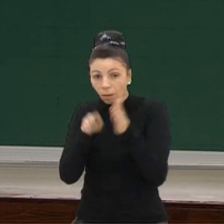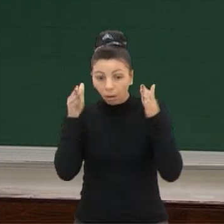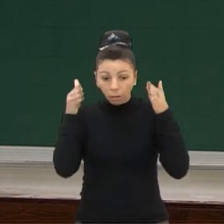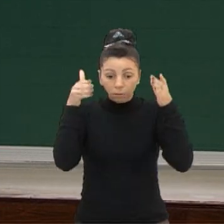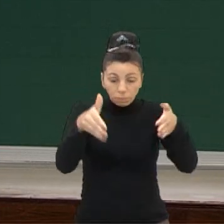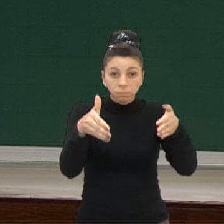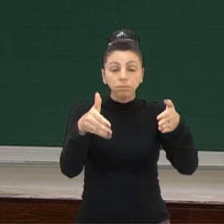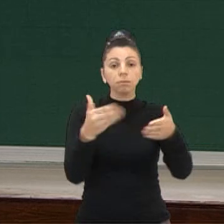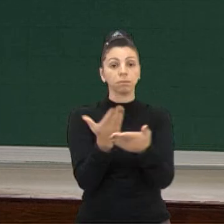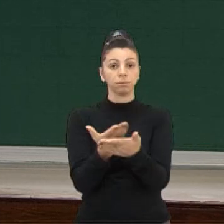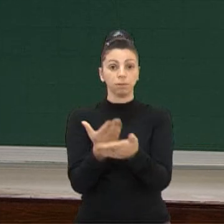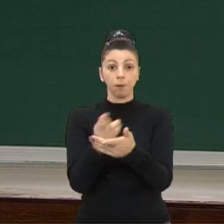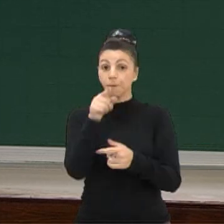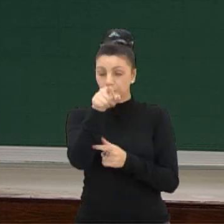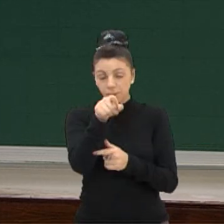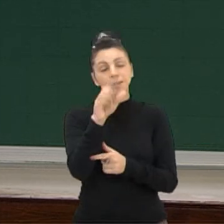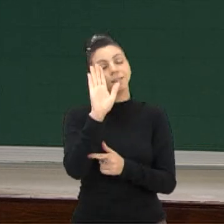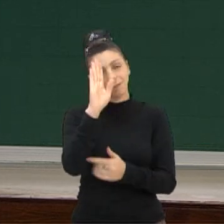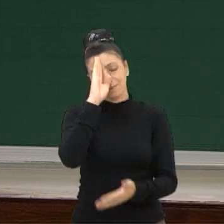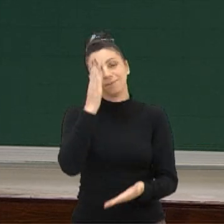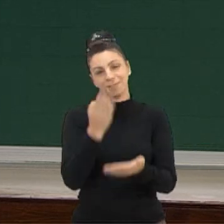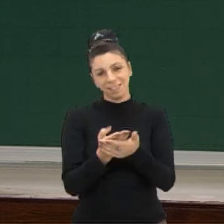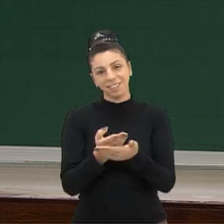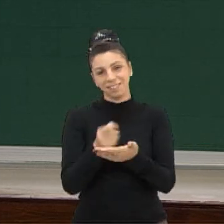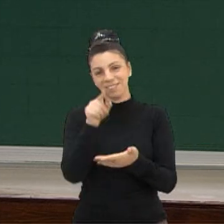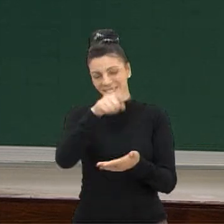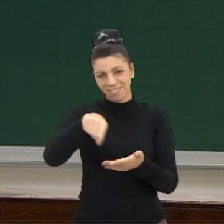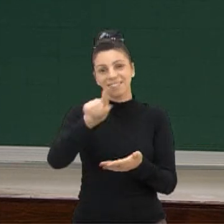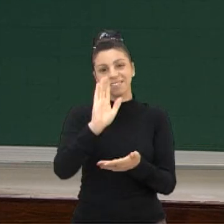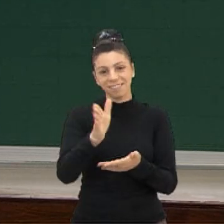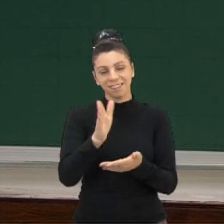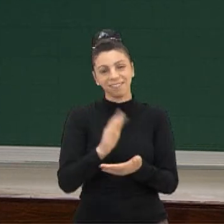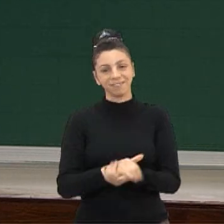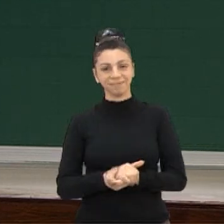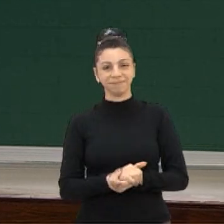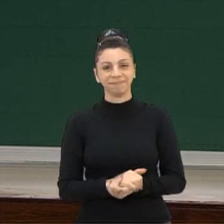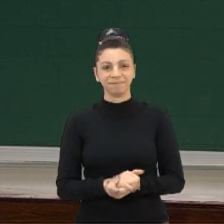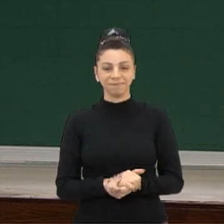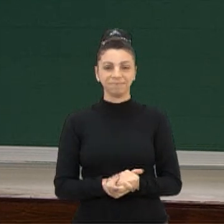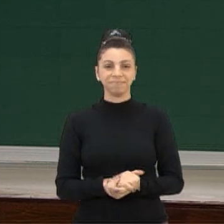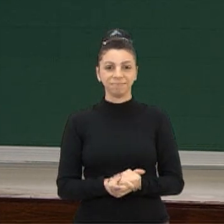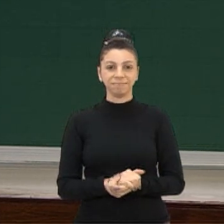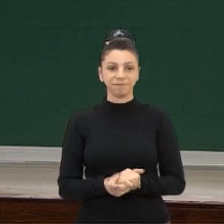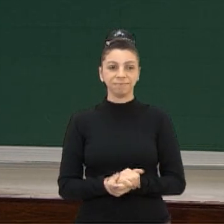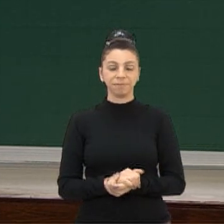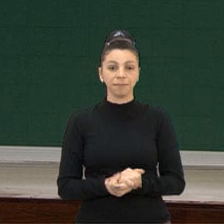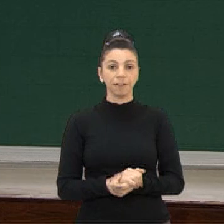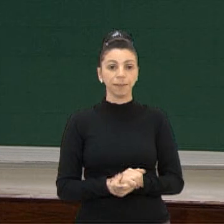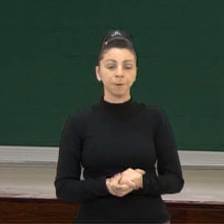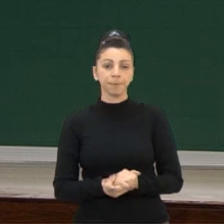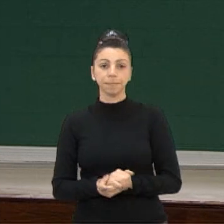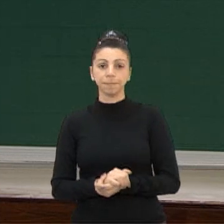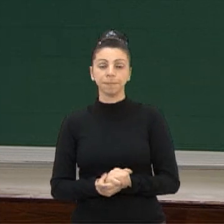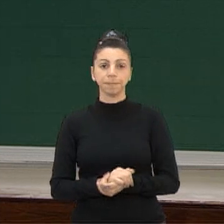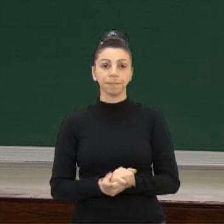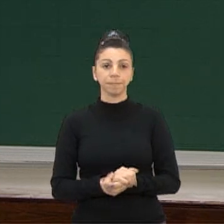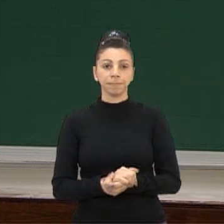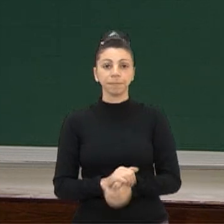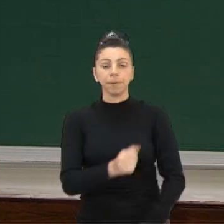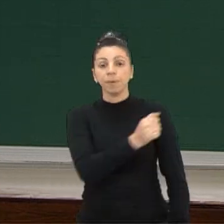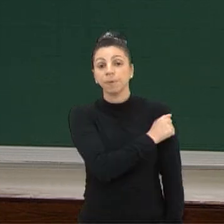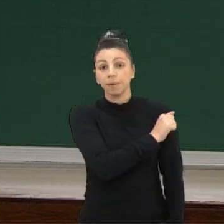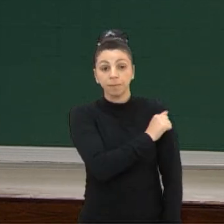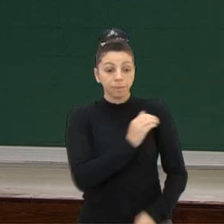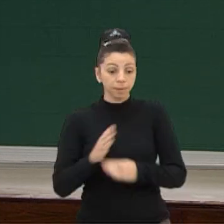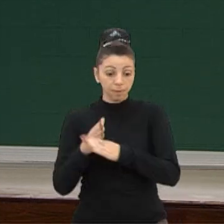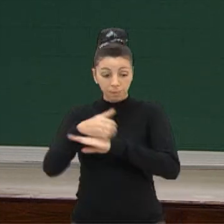e vocês estão fazendo isso, né? Então, só para a gente fazer um breve lembrete aqui, os alunos que estão acessando o Google Classroom, não